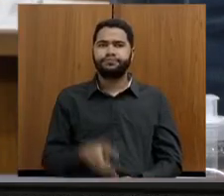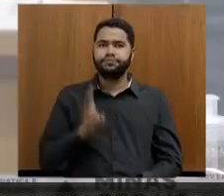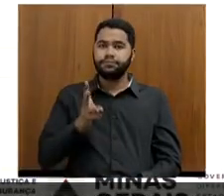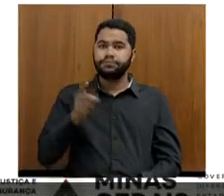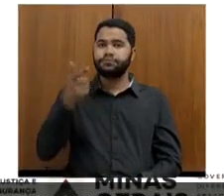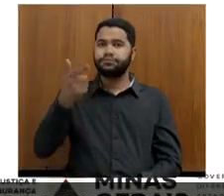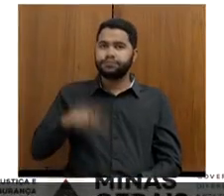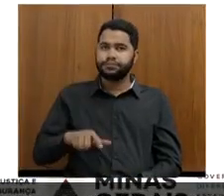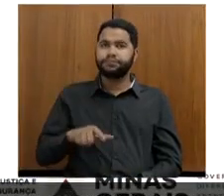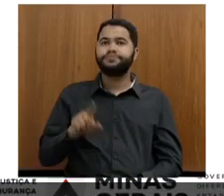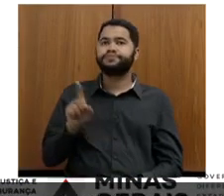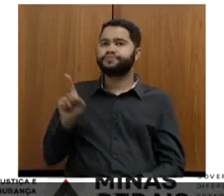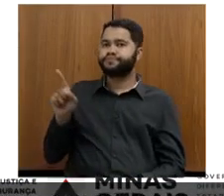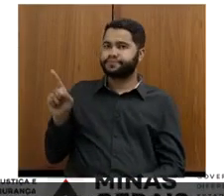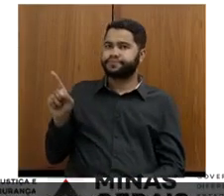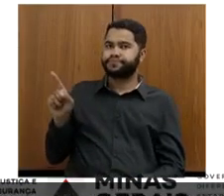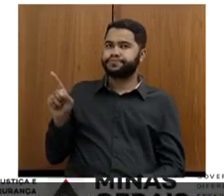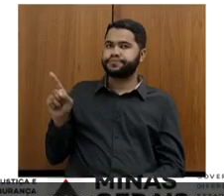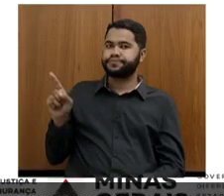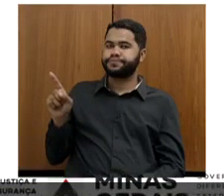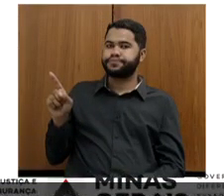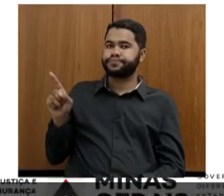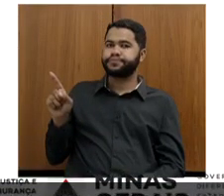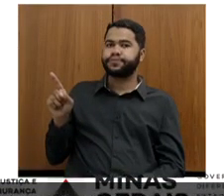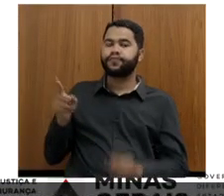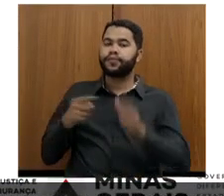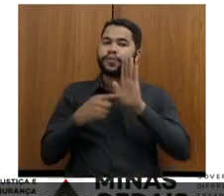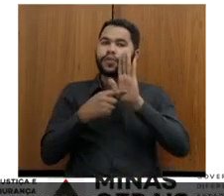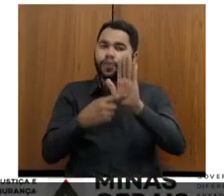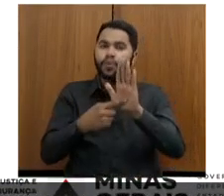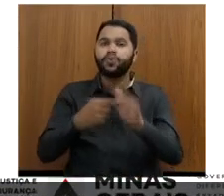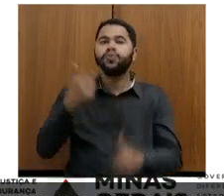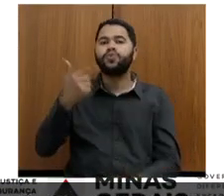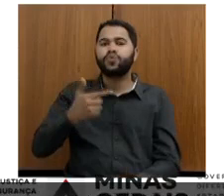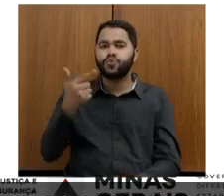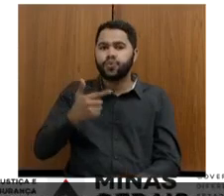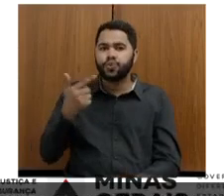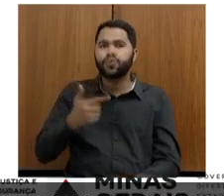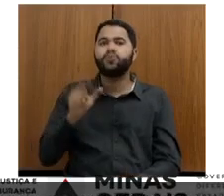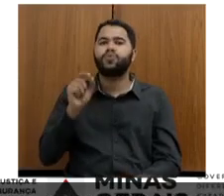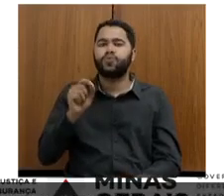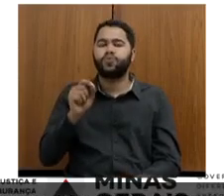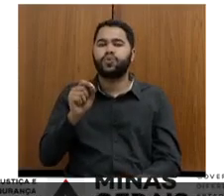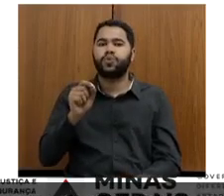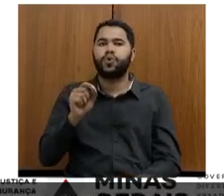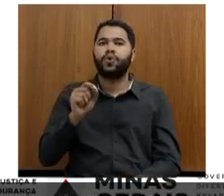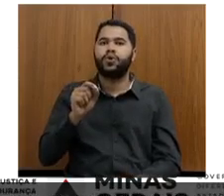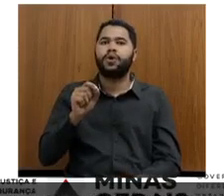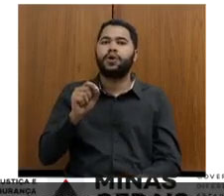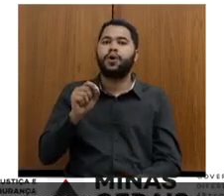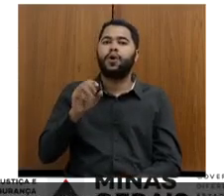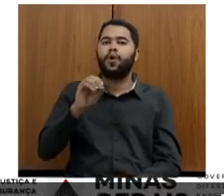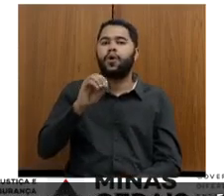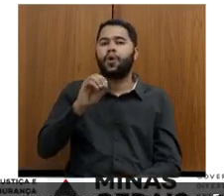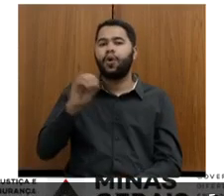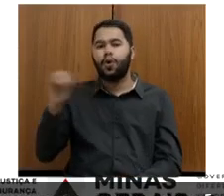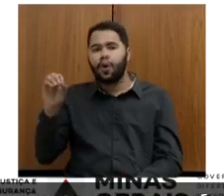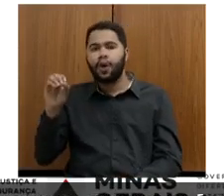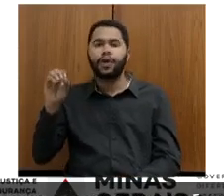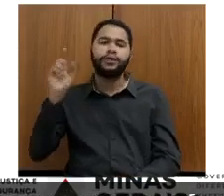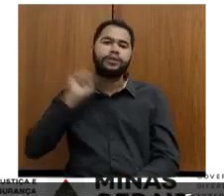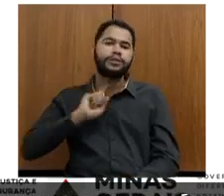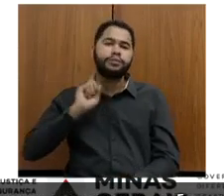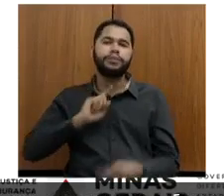então novamente uma amostra que o segundo COB nosso a oeste Mineiro triângulo